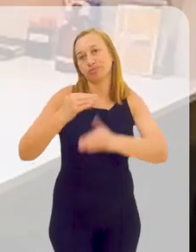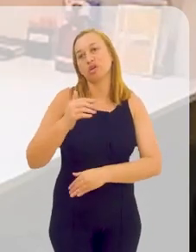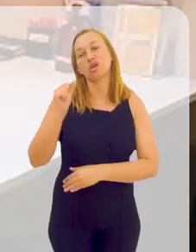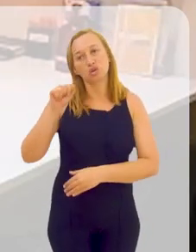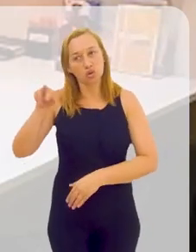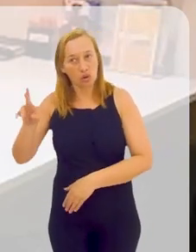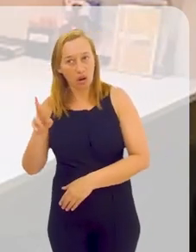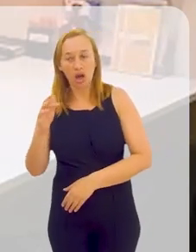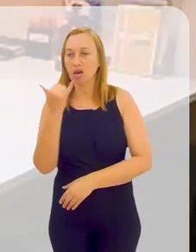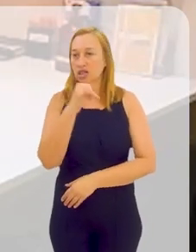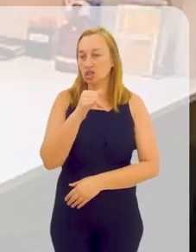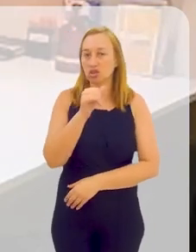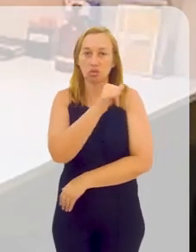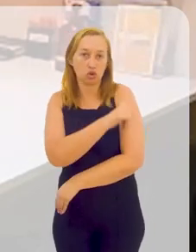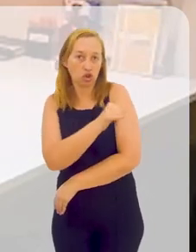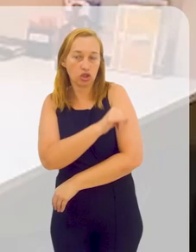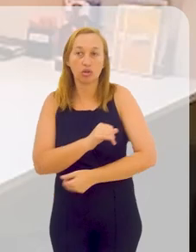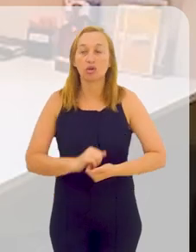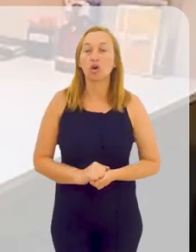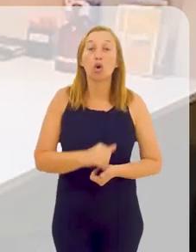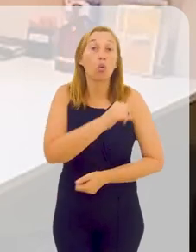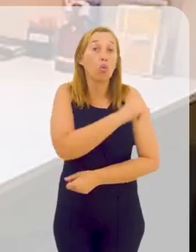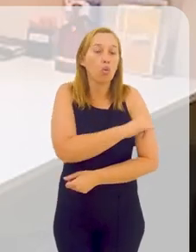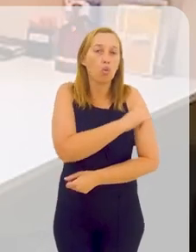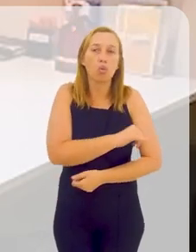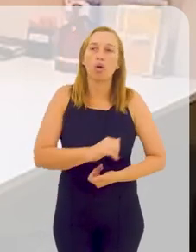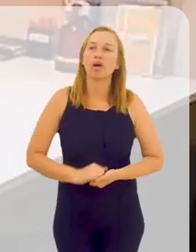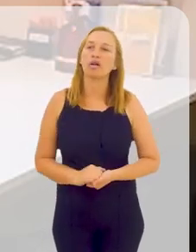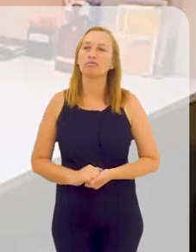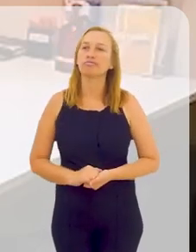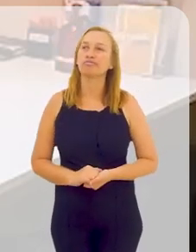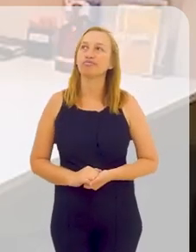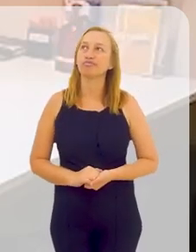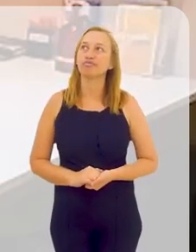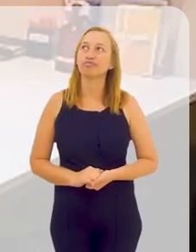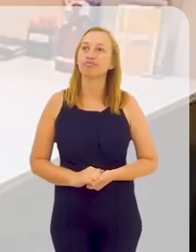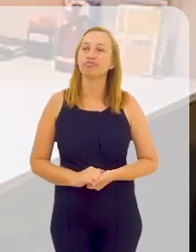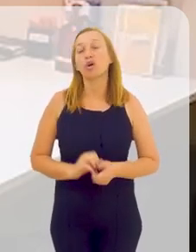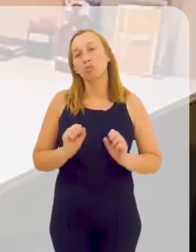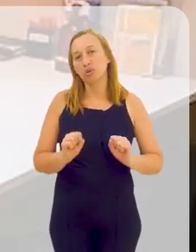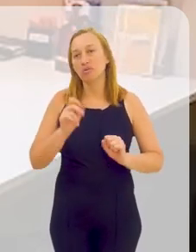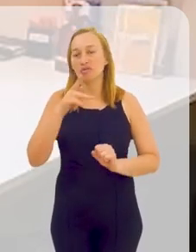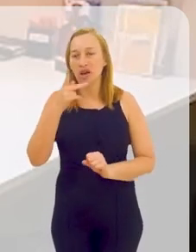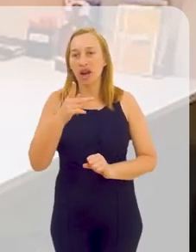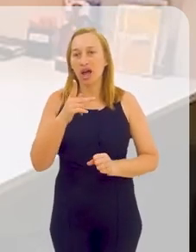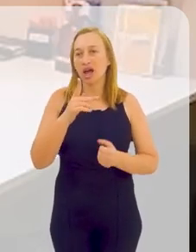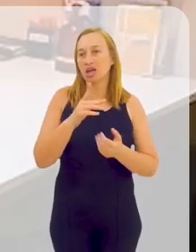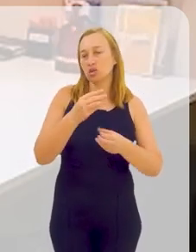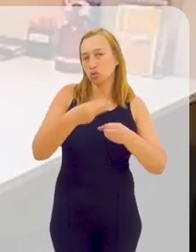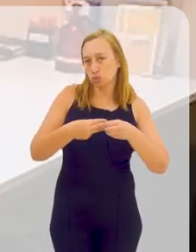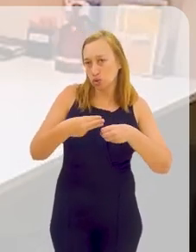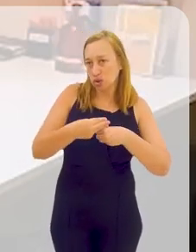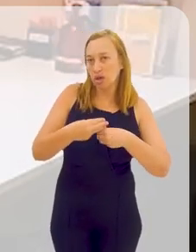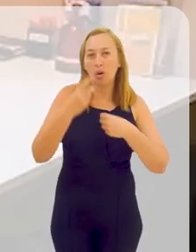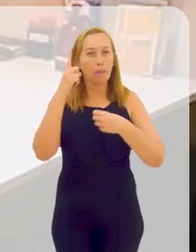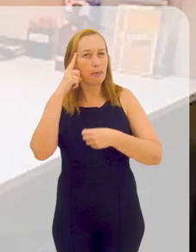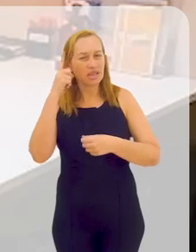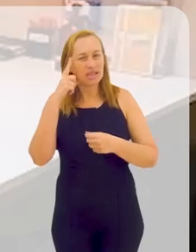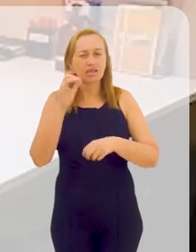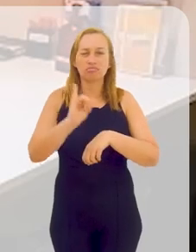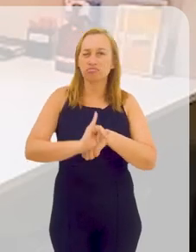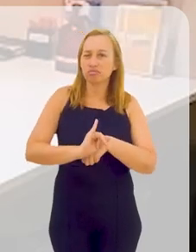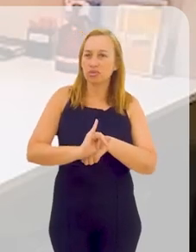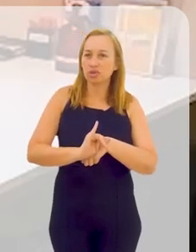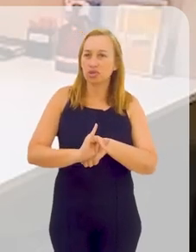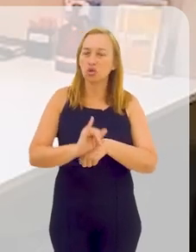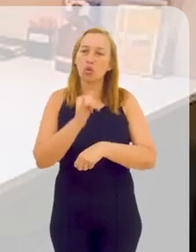desenvolvimento da energia solar no Rio de Janeiro o Rio de Janeiro cabe dizer entre os municípios a gente